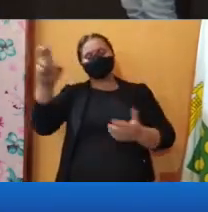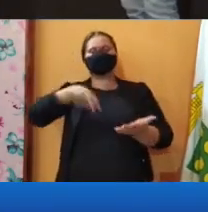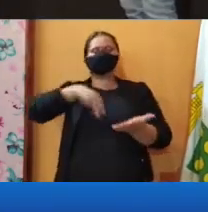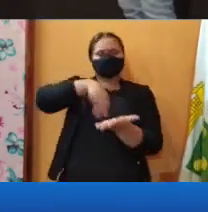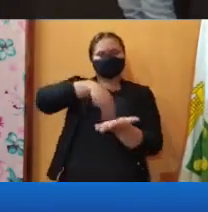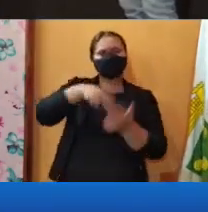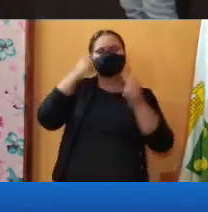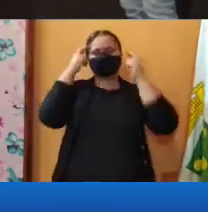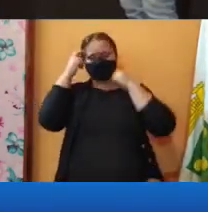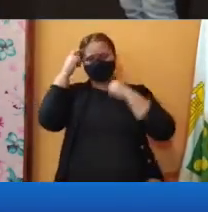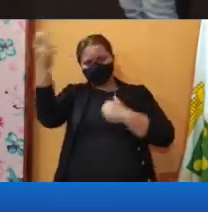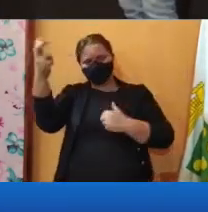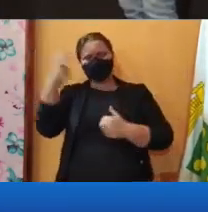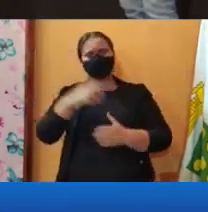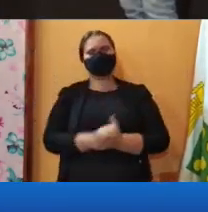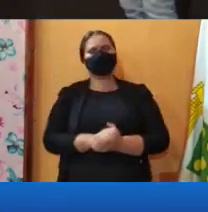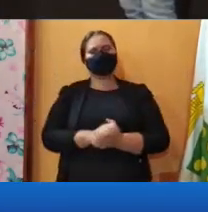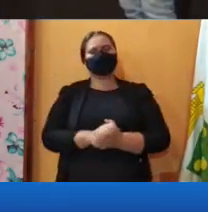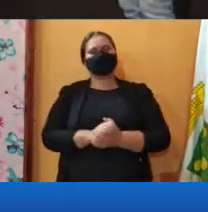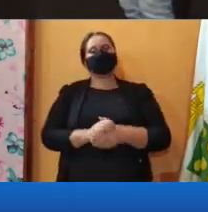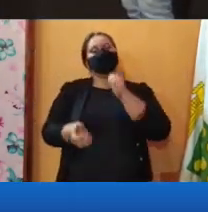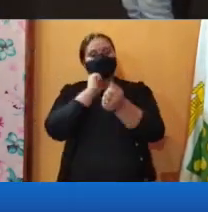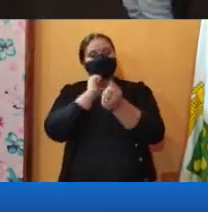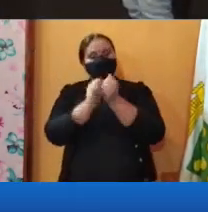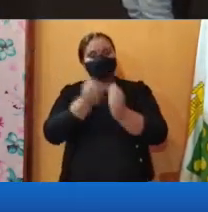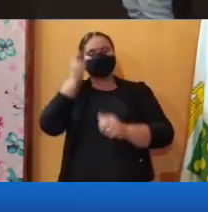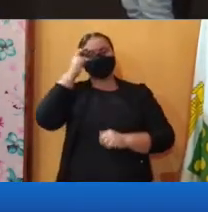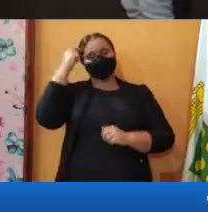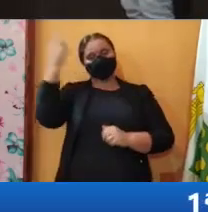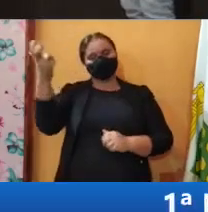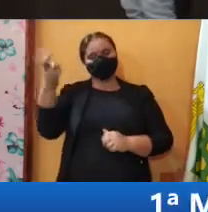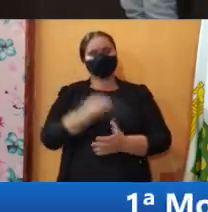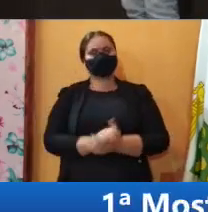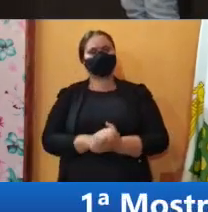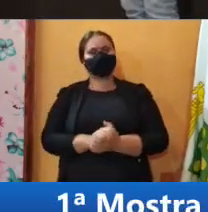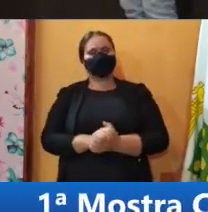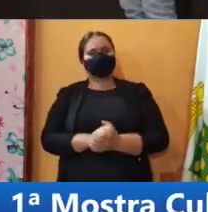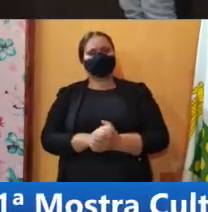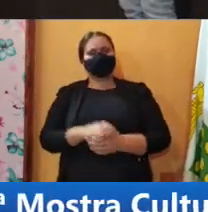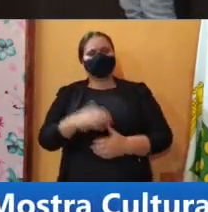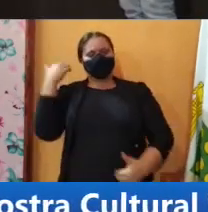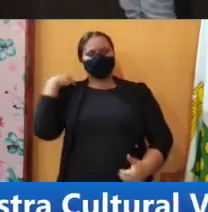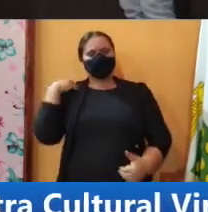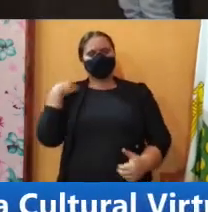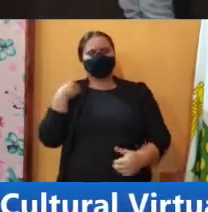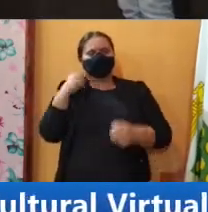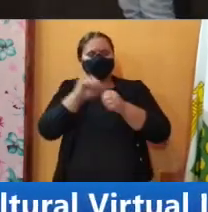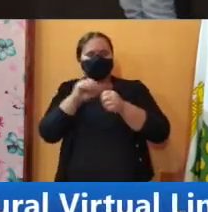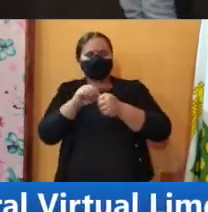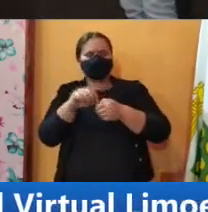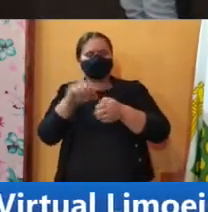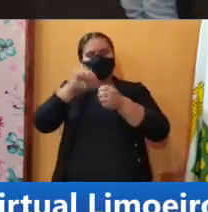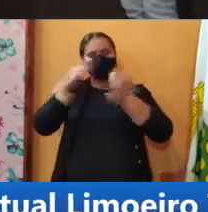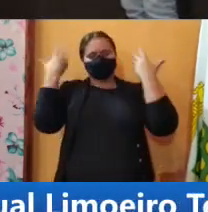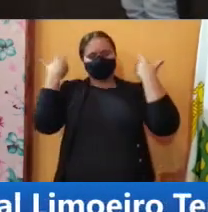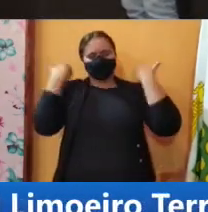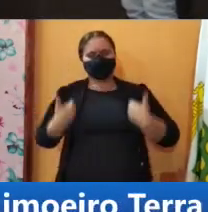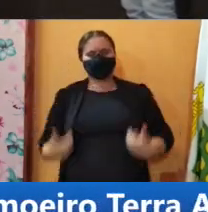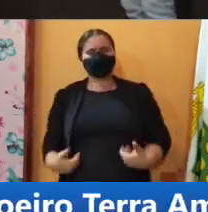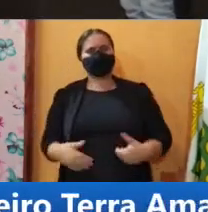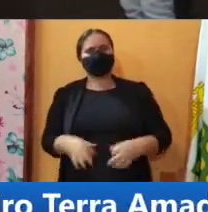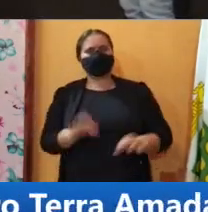é cultura, né? O esporte é cultura. Até o nosso comportamento, o nosso modo de vestir, aqui a gente viu o Johnny,